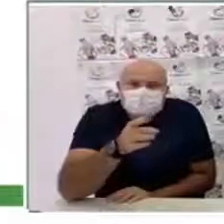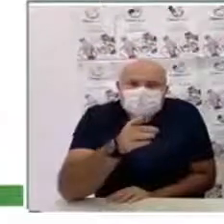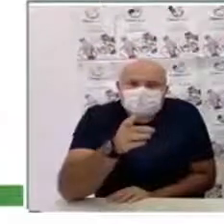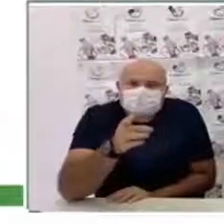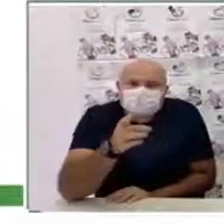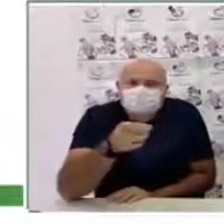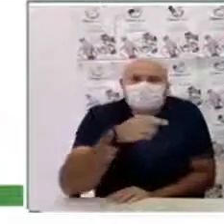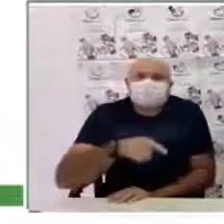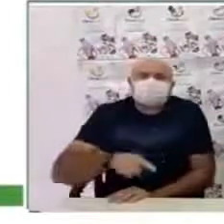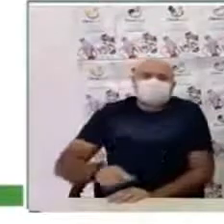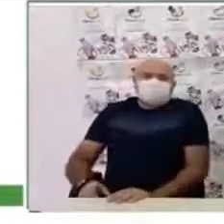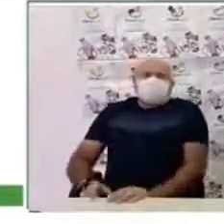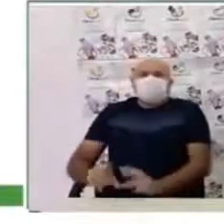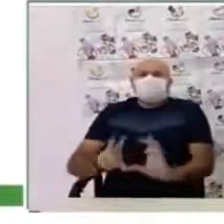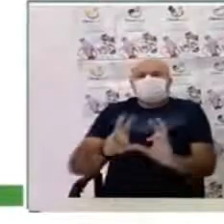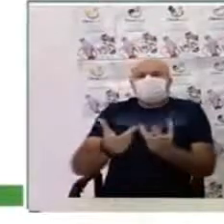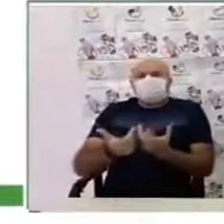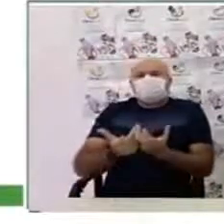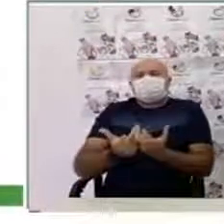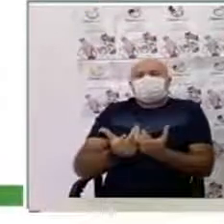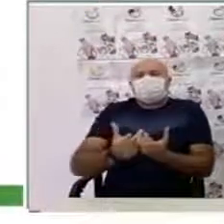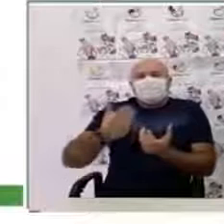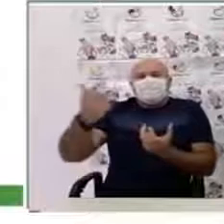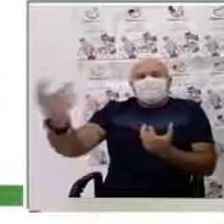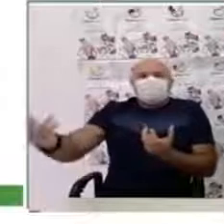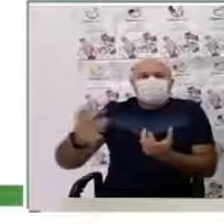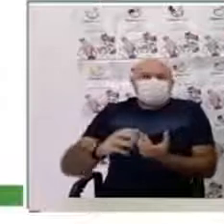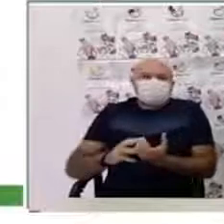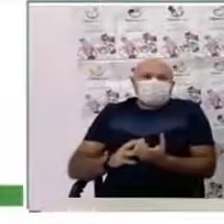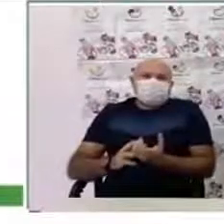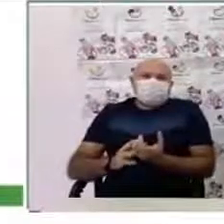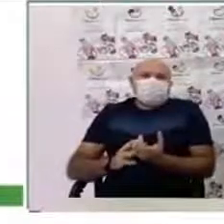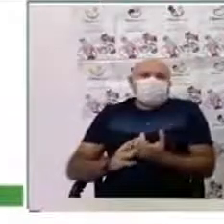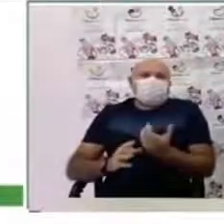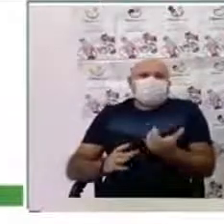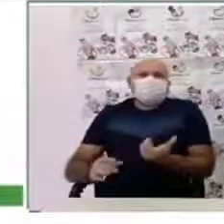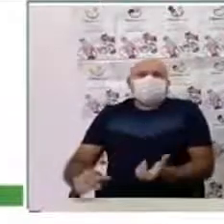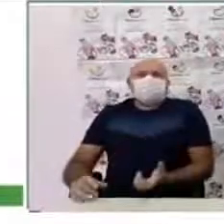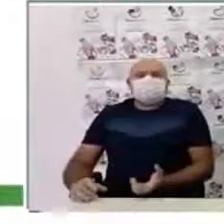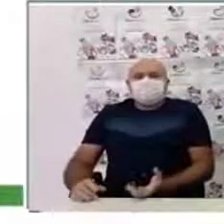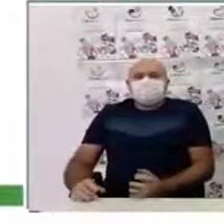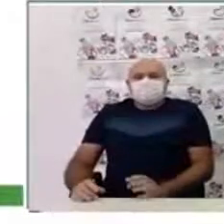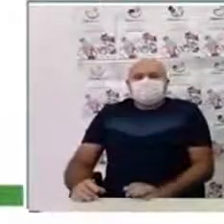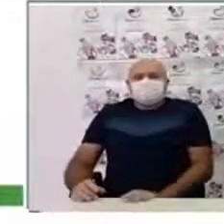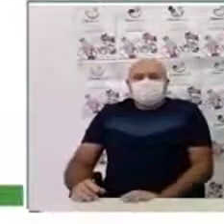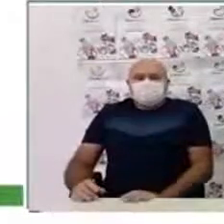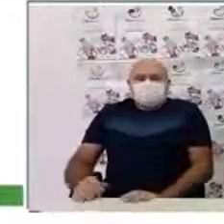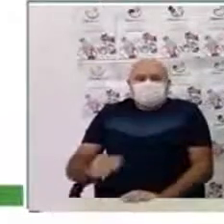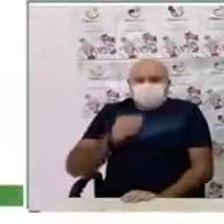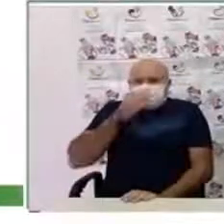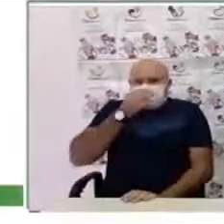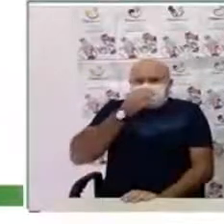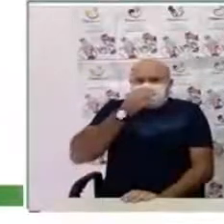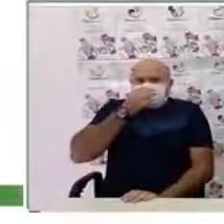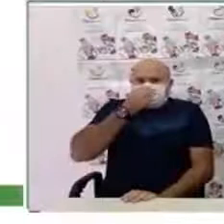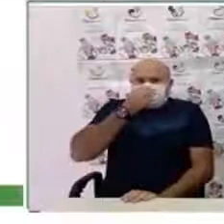Só os tipos de radiação. Aí já é uma introdução para você entender no futuro como foi o experimento de Rutherford, né? Sim, aí ele emitiu a